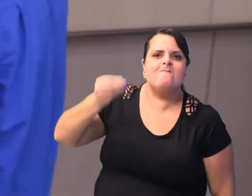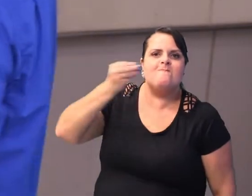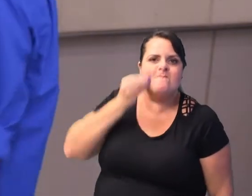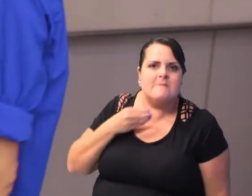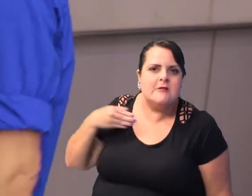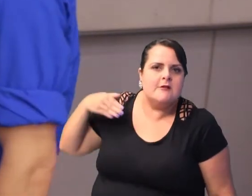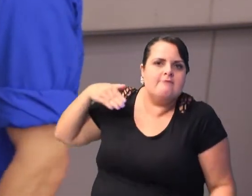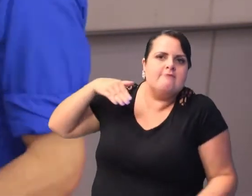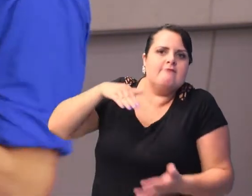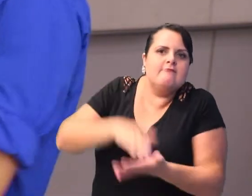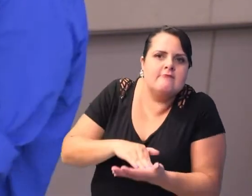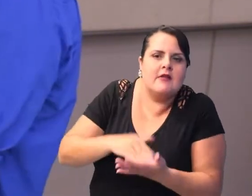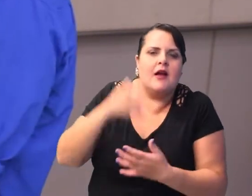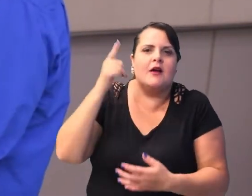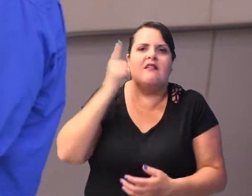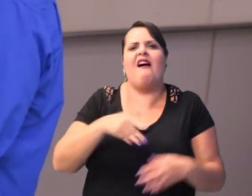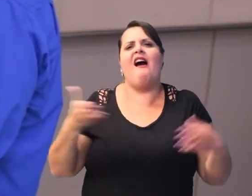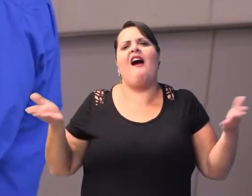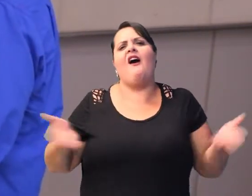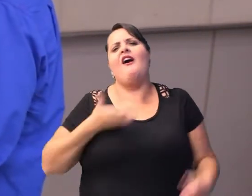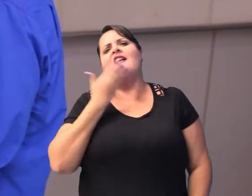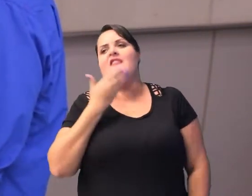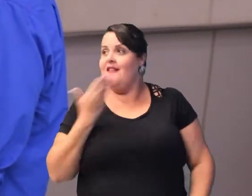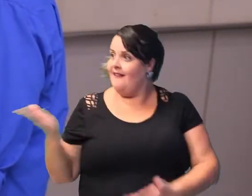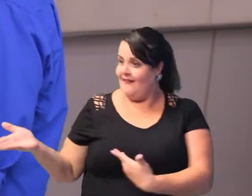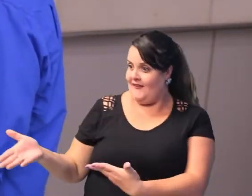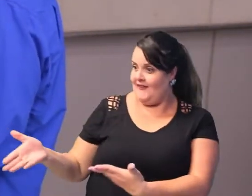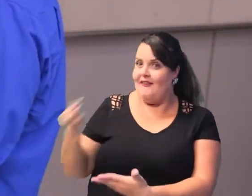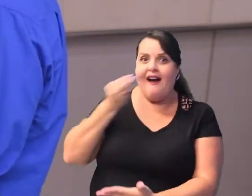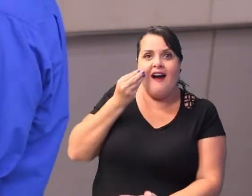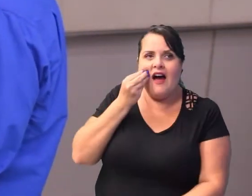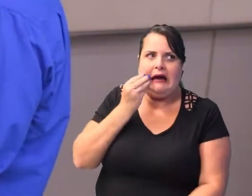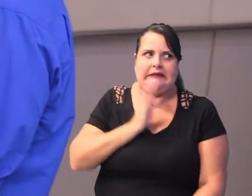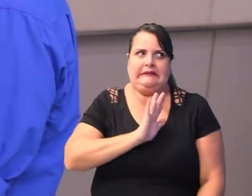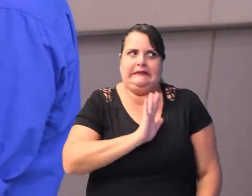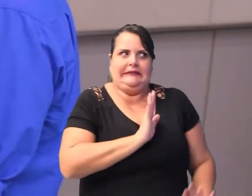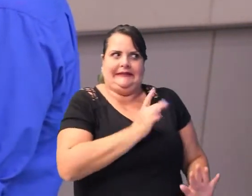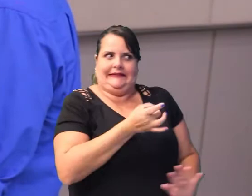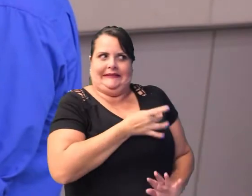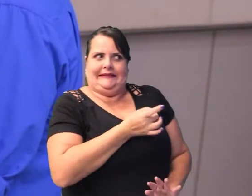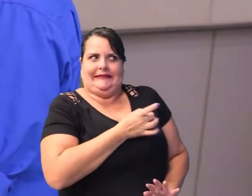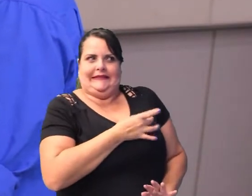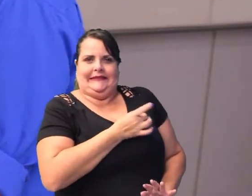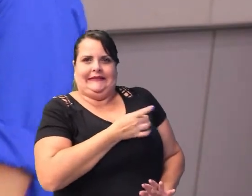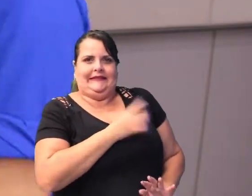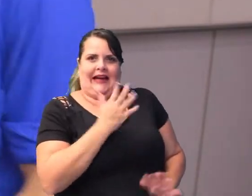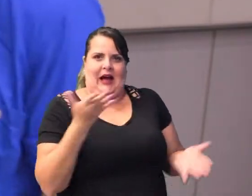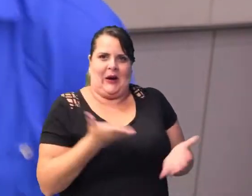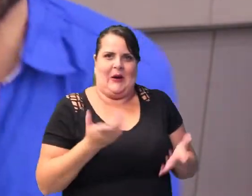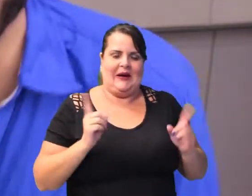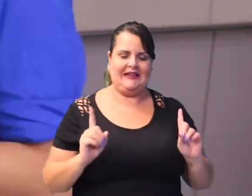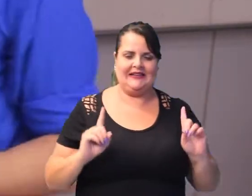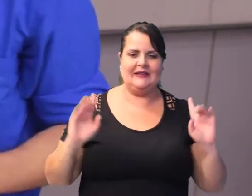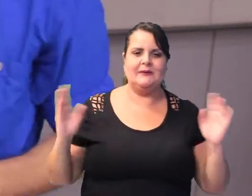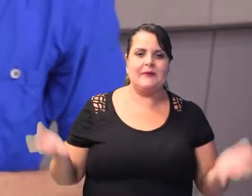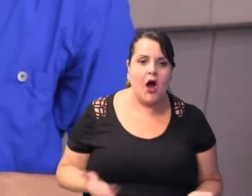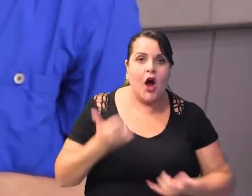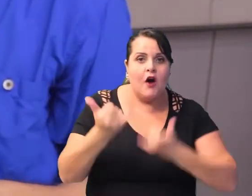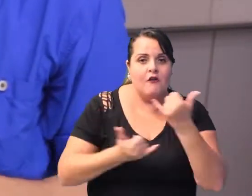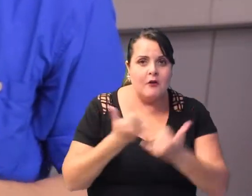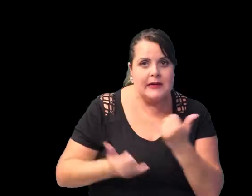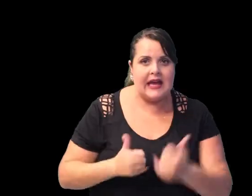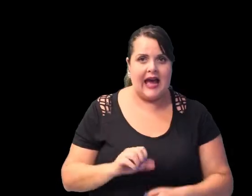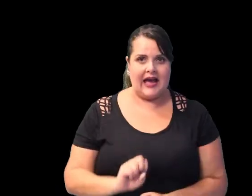ia não ia não ia falar com a gente faz com facilidade a hora é agora eu não tenho mesmo após algumas